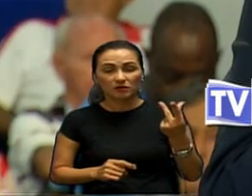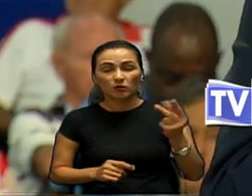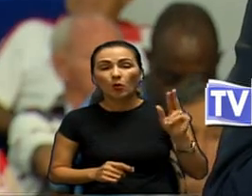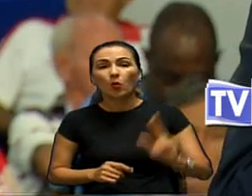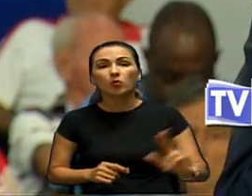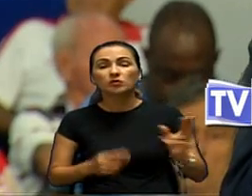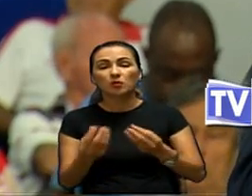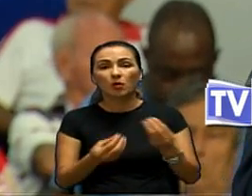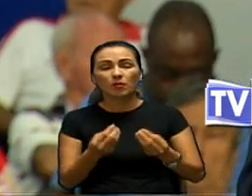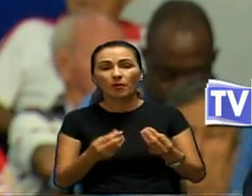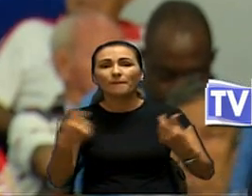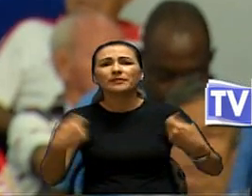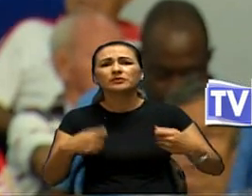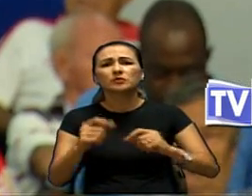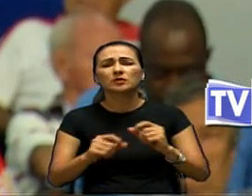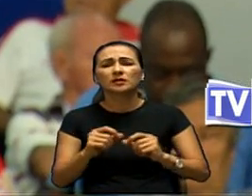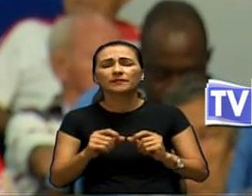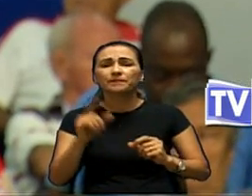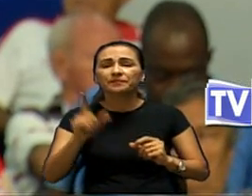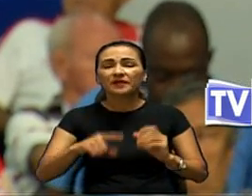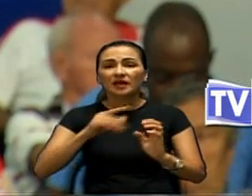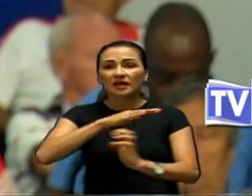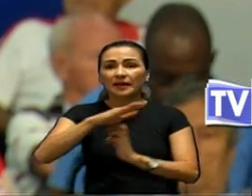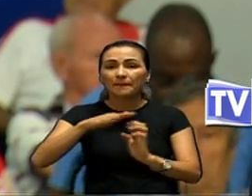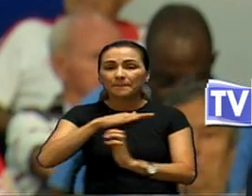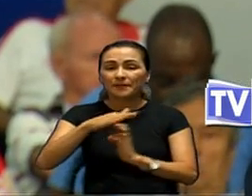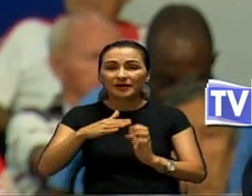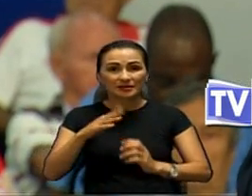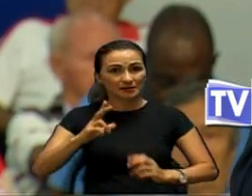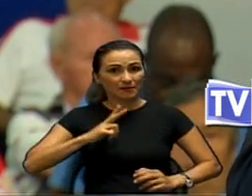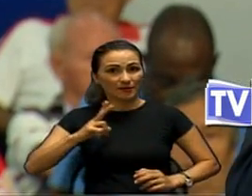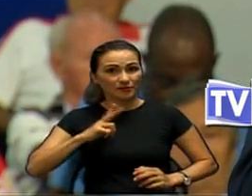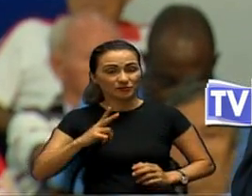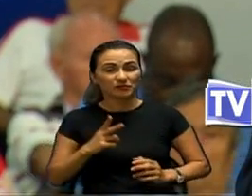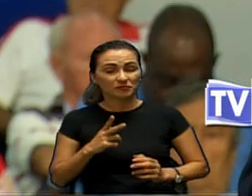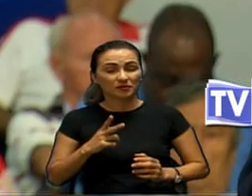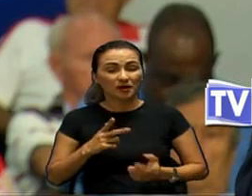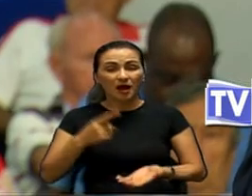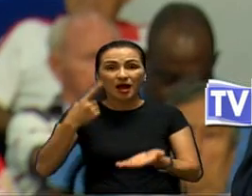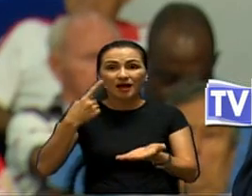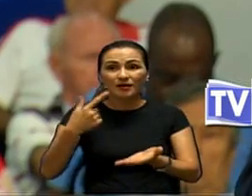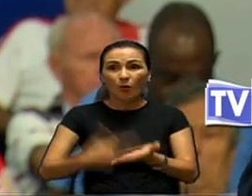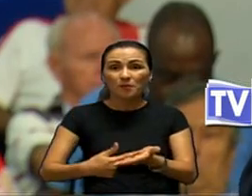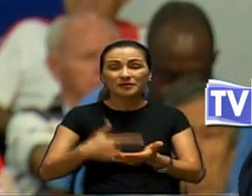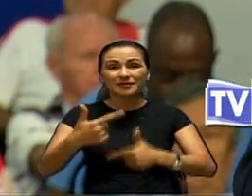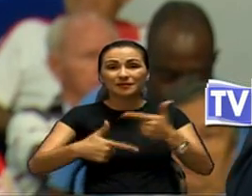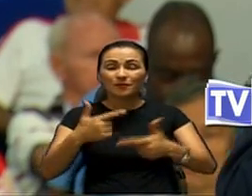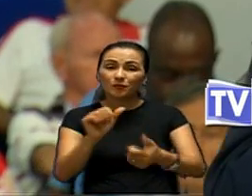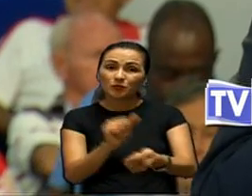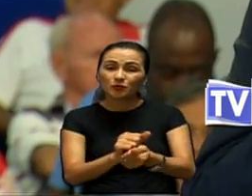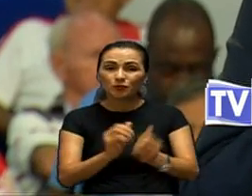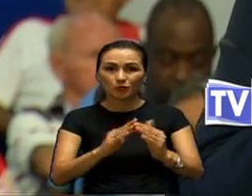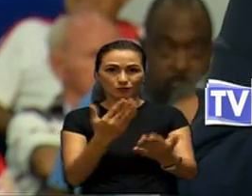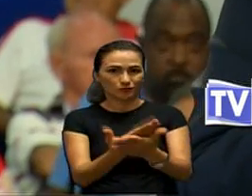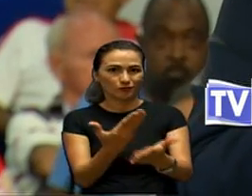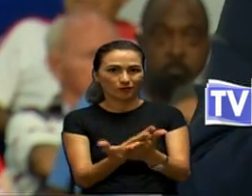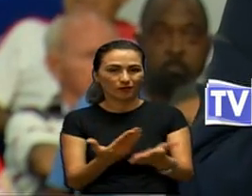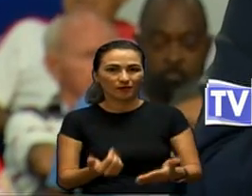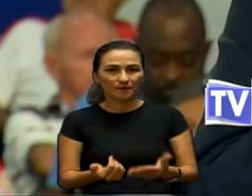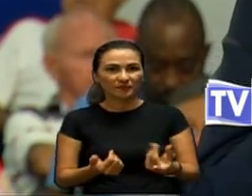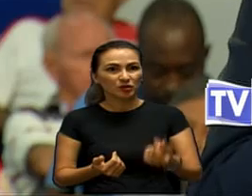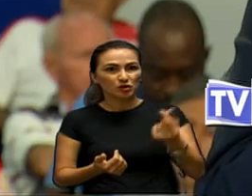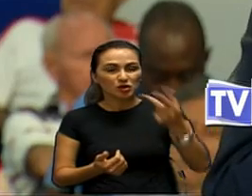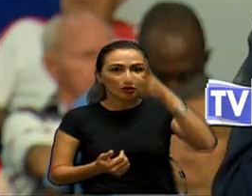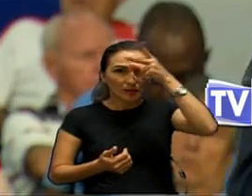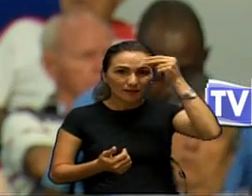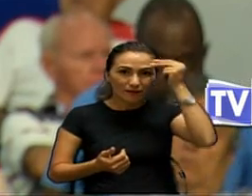público-privada e as empresas, como outras cidades fizeram, as empresas conseguiram fazer o carnaval até ajudar as escolas sem usar o dinheiro público no momento